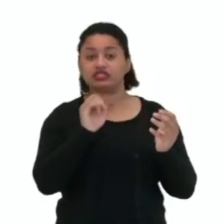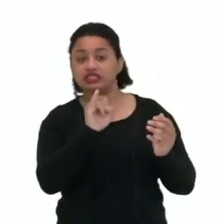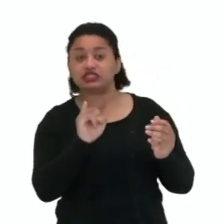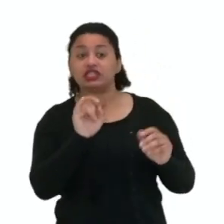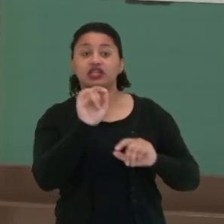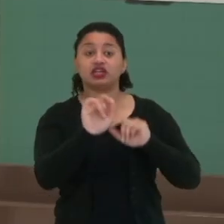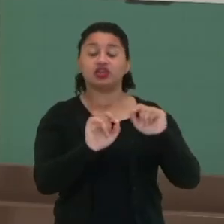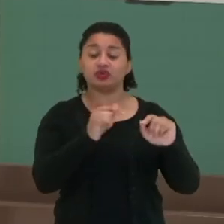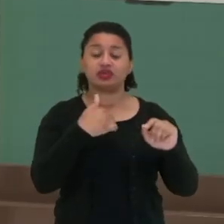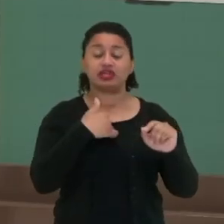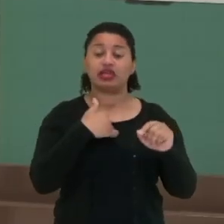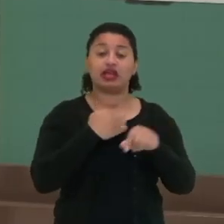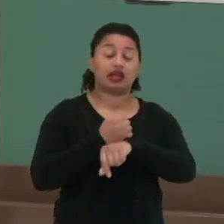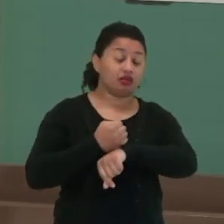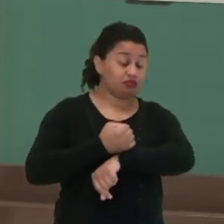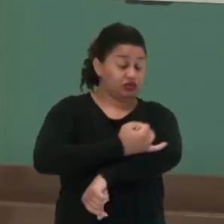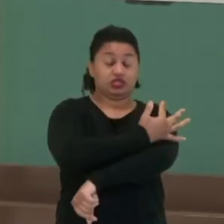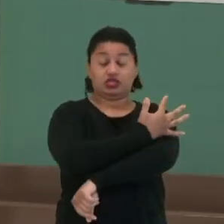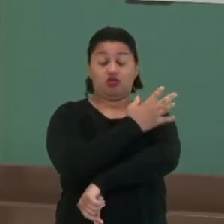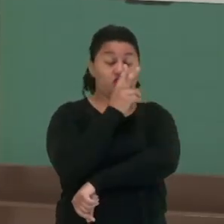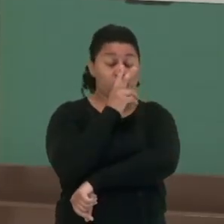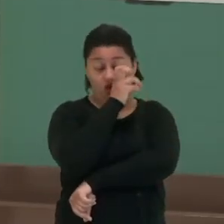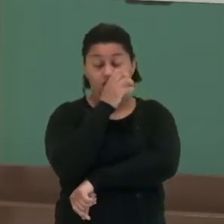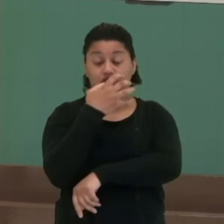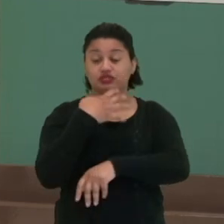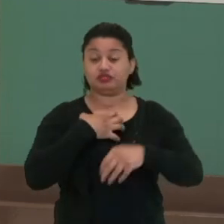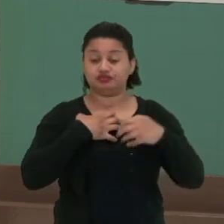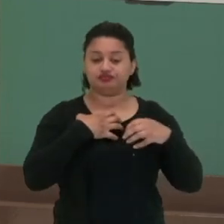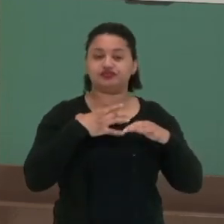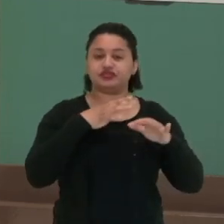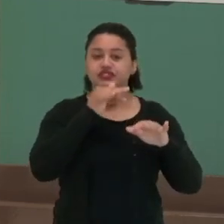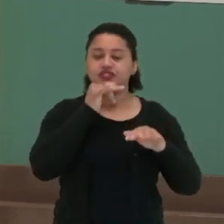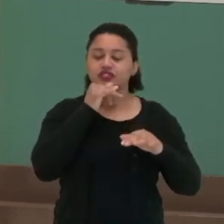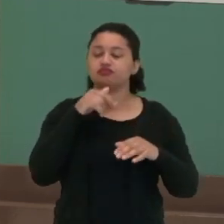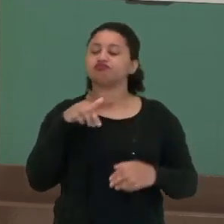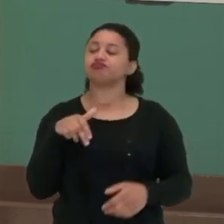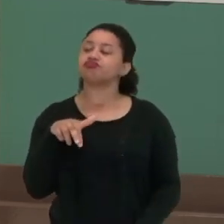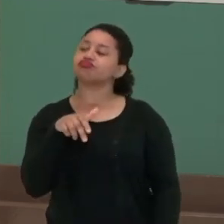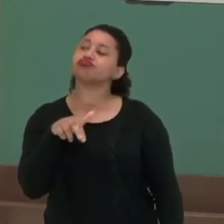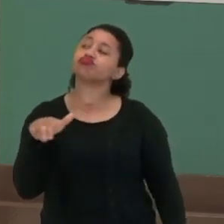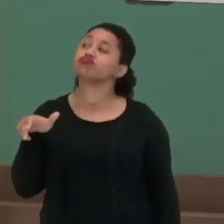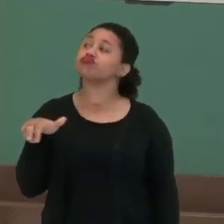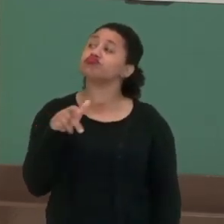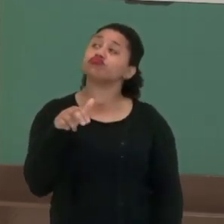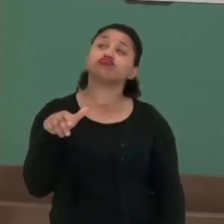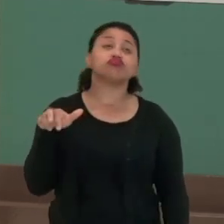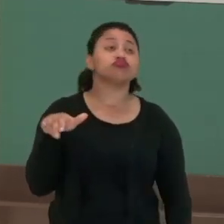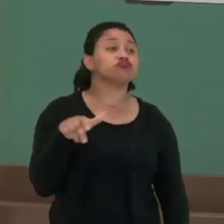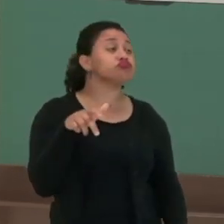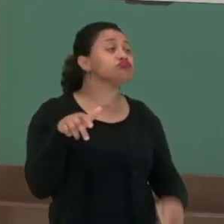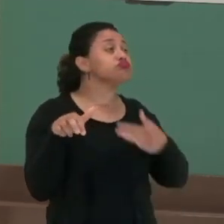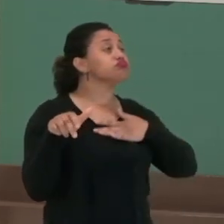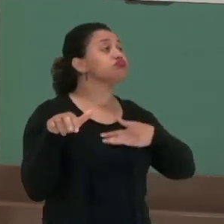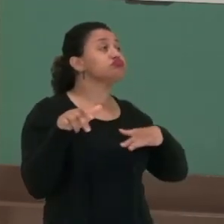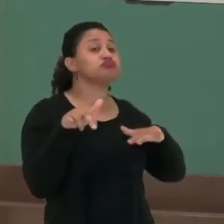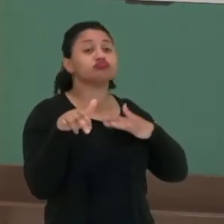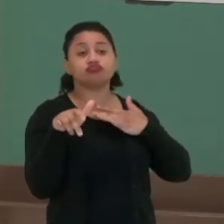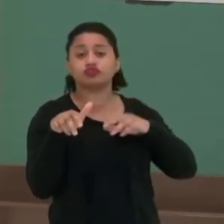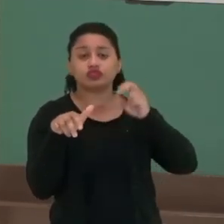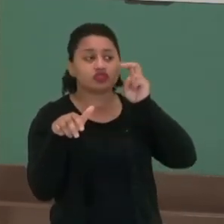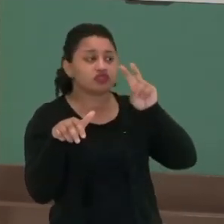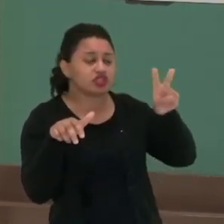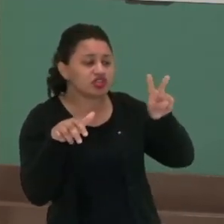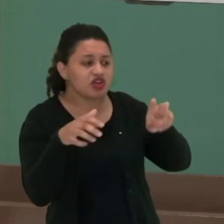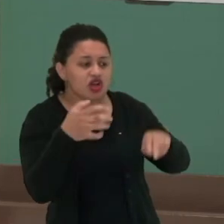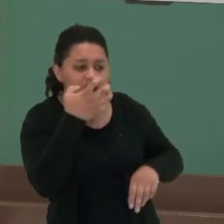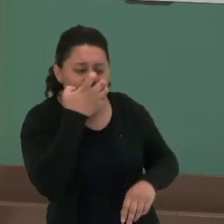de fortes emoções. Então, por exemplo, você está andando na rua, tranquilo, tranquila, e de repente você vê um